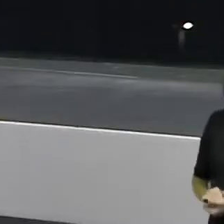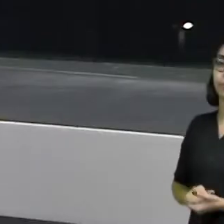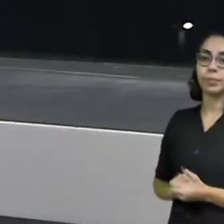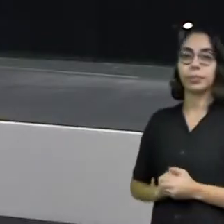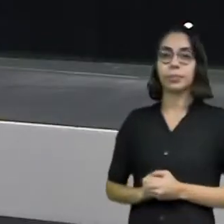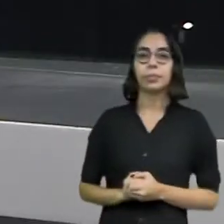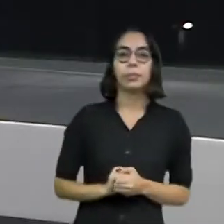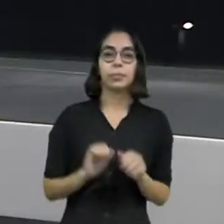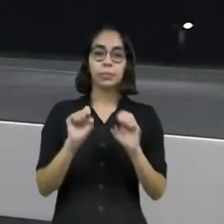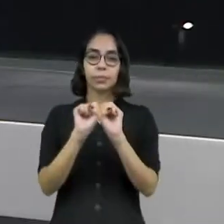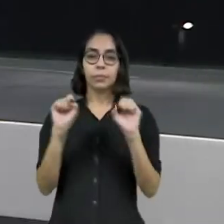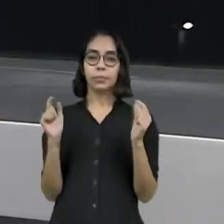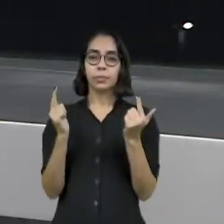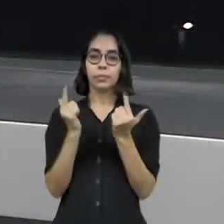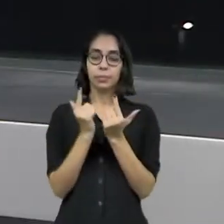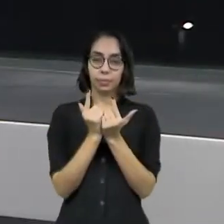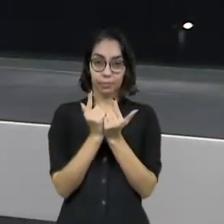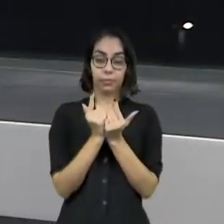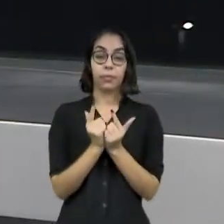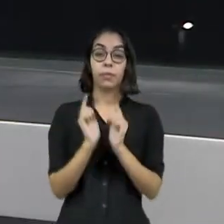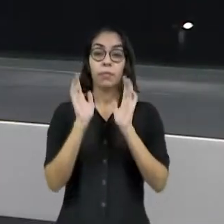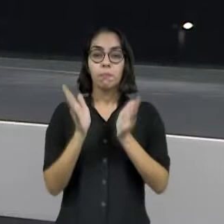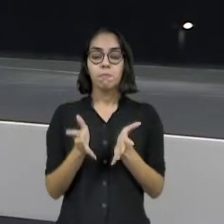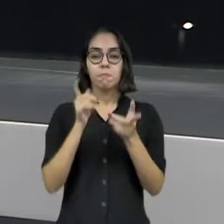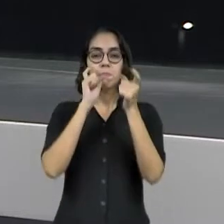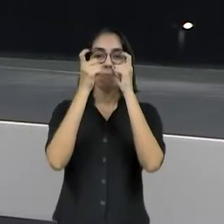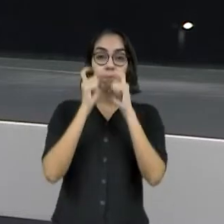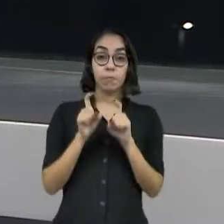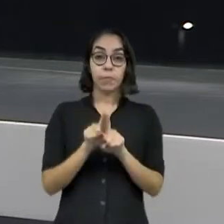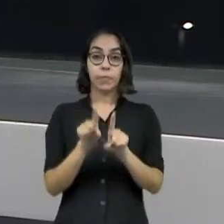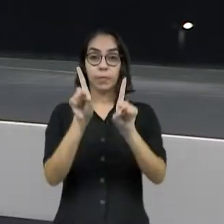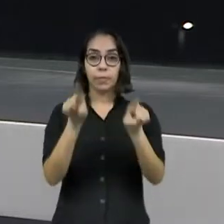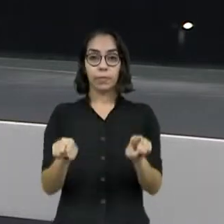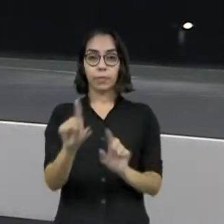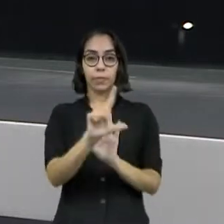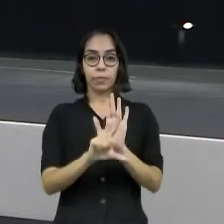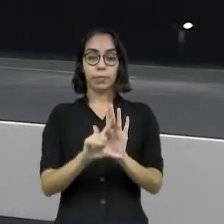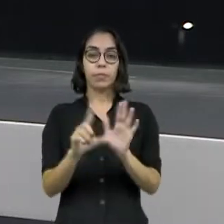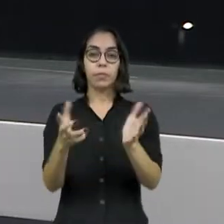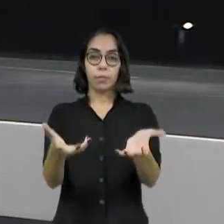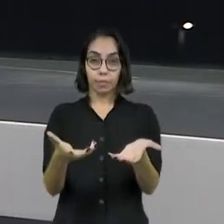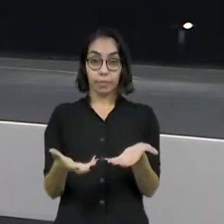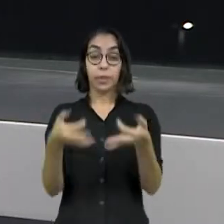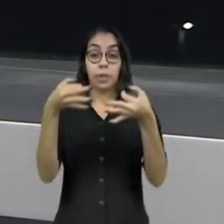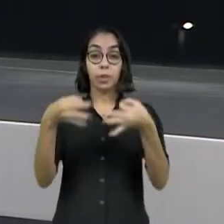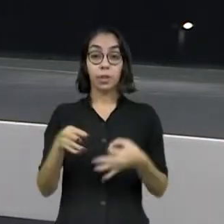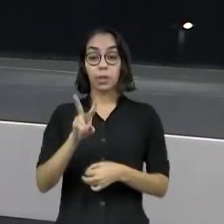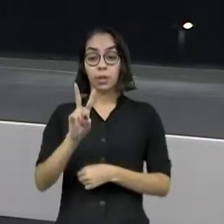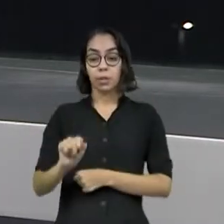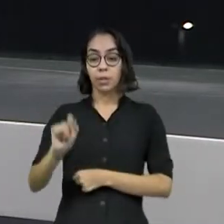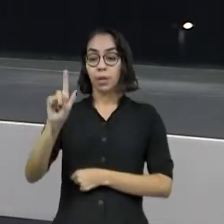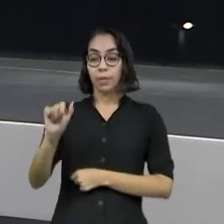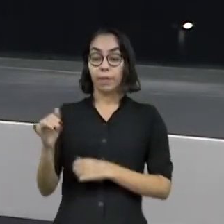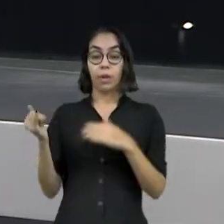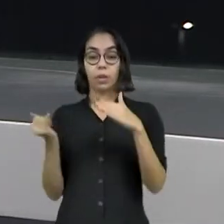Tramita na Assembleia Legislativa um projeto de lei que prevê a garantia de vagas em instituições particulares para pessoas